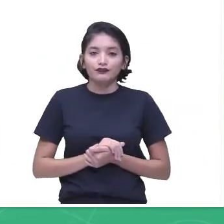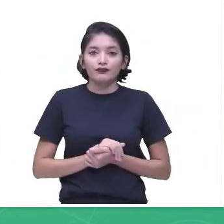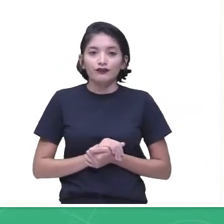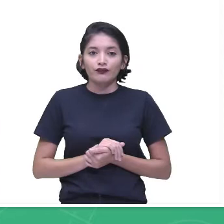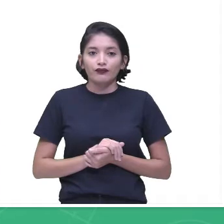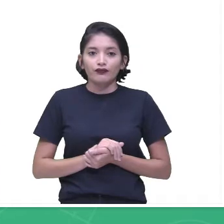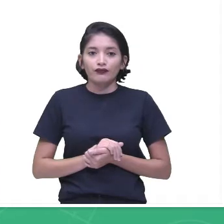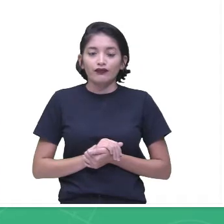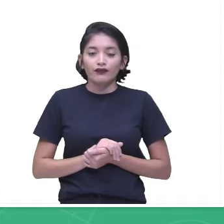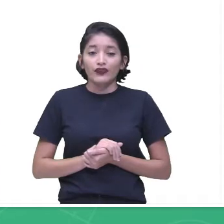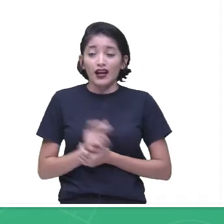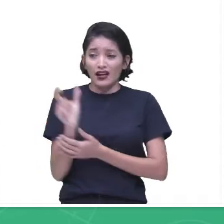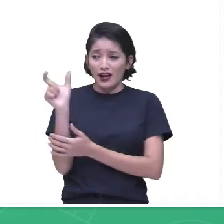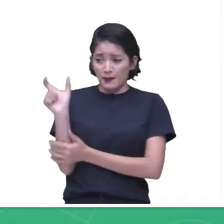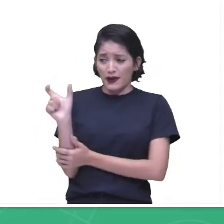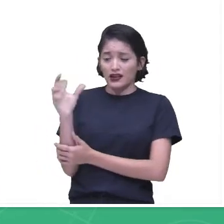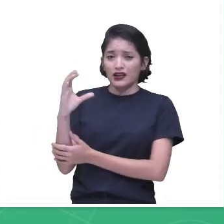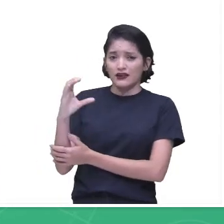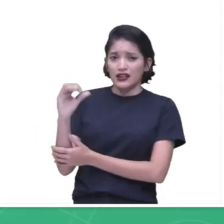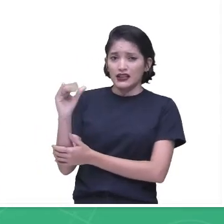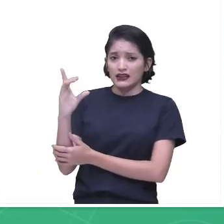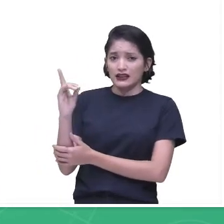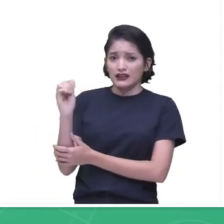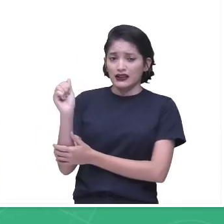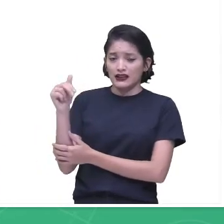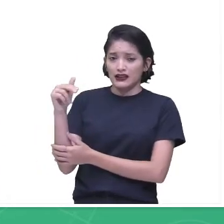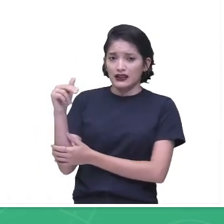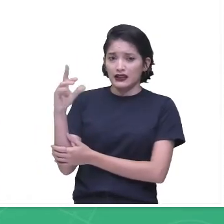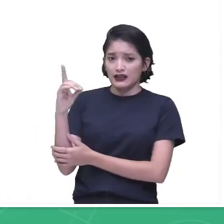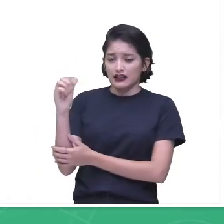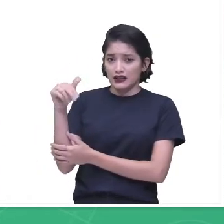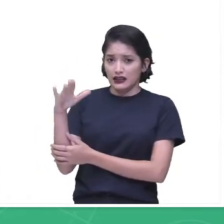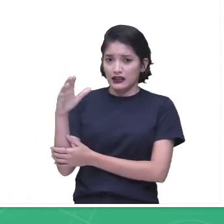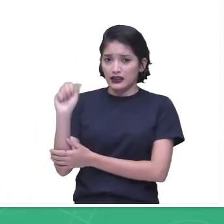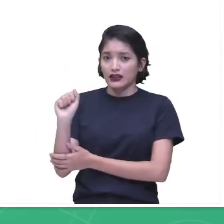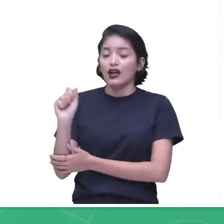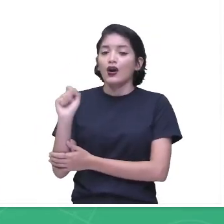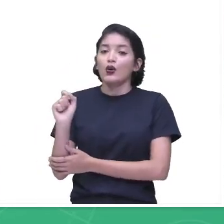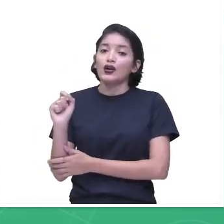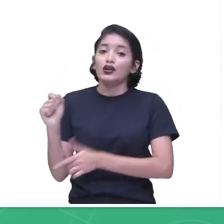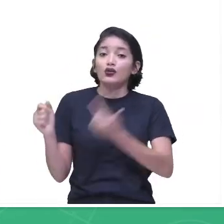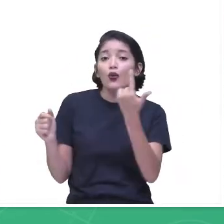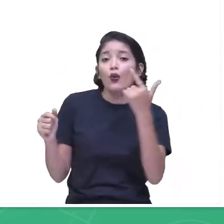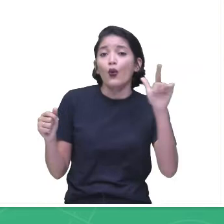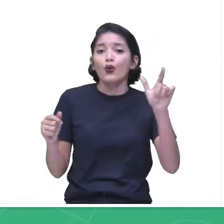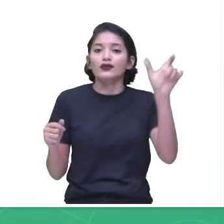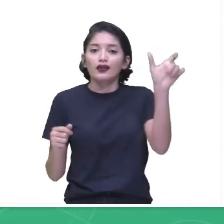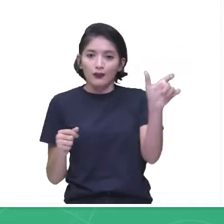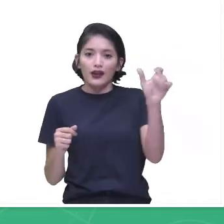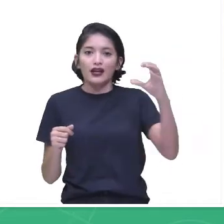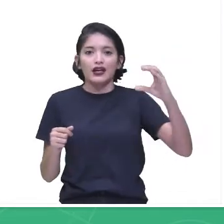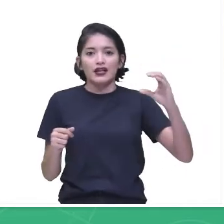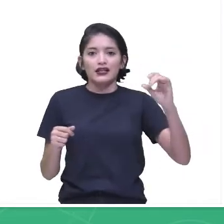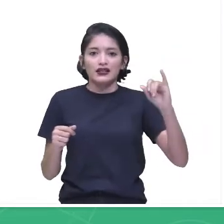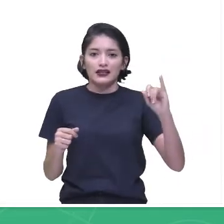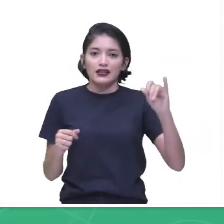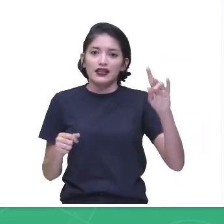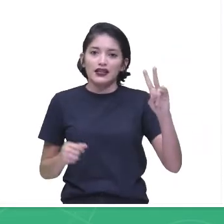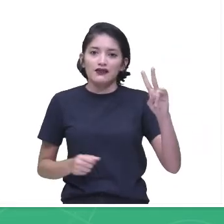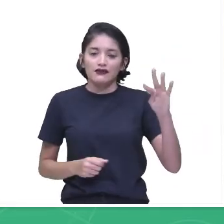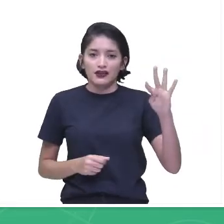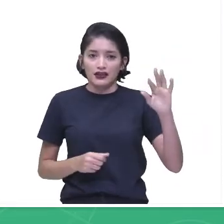A expressão cidadania vem do latim, como nós já vimos, civitas, que quer dizer cidade.